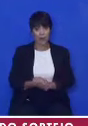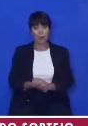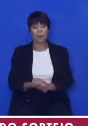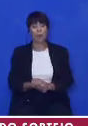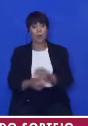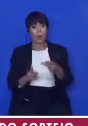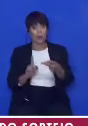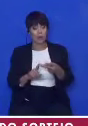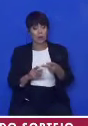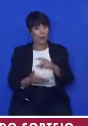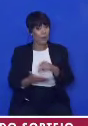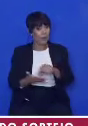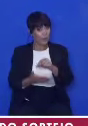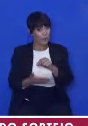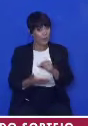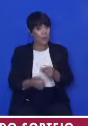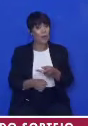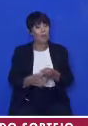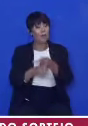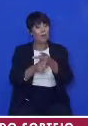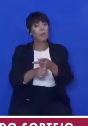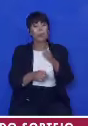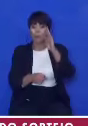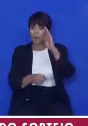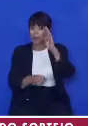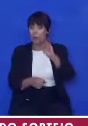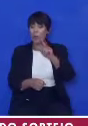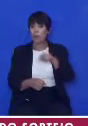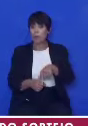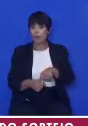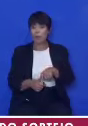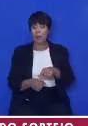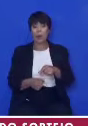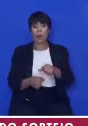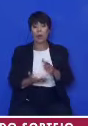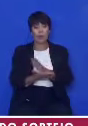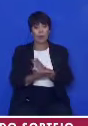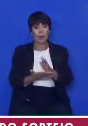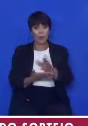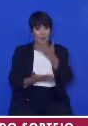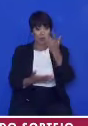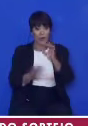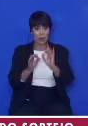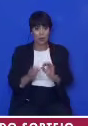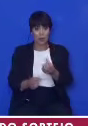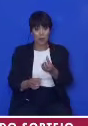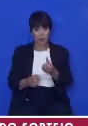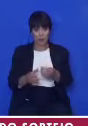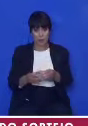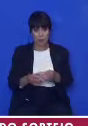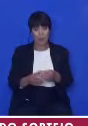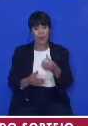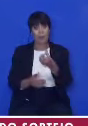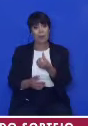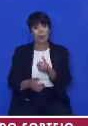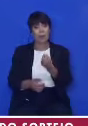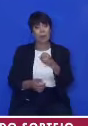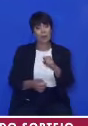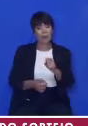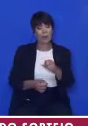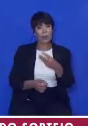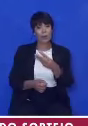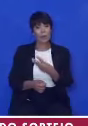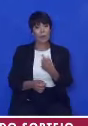R$ 2.450.883,88. Já no segundo sorteio da dupla cena, o prêmio que será dividido entre os acertadores das 6 dezenas será de